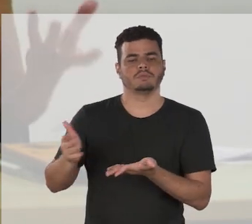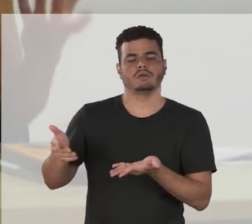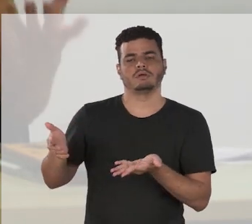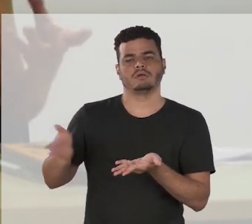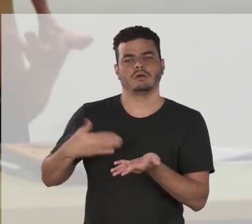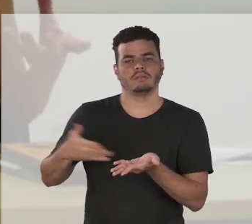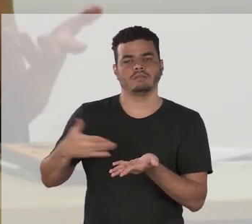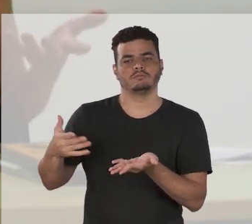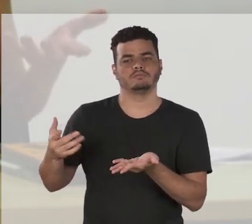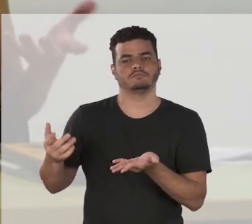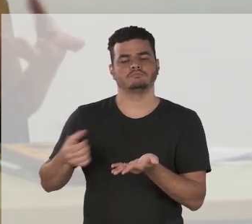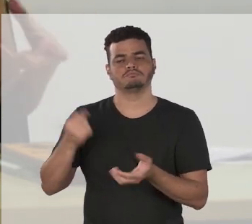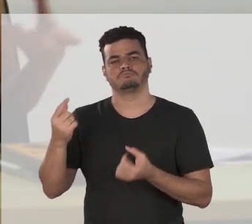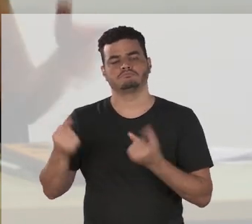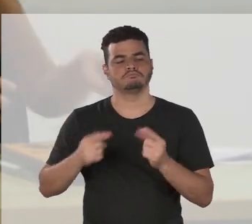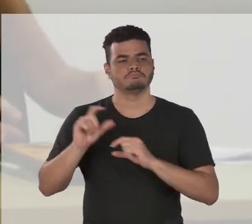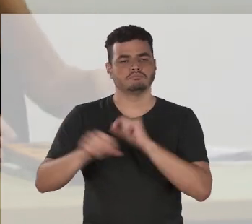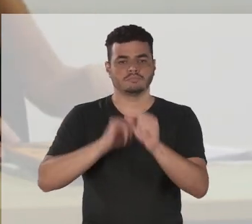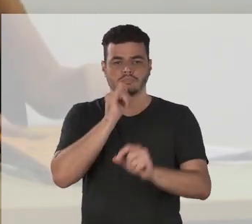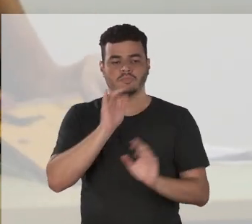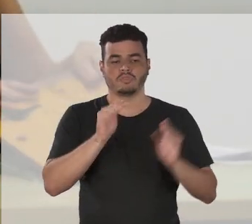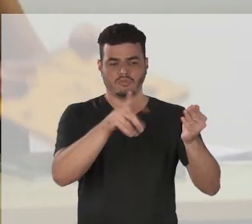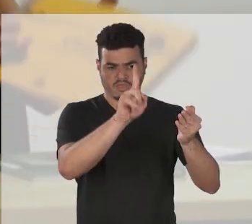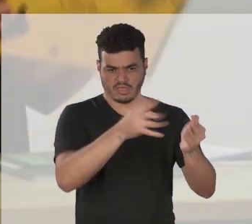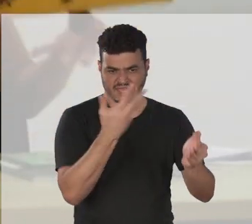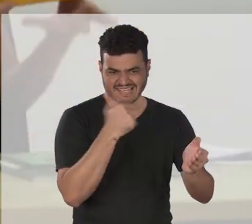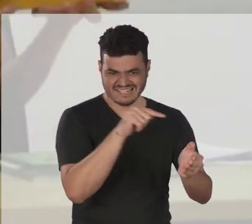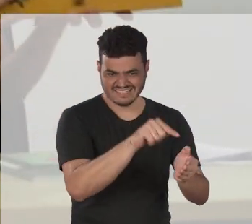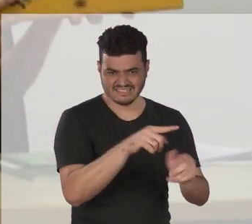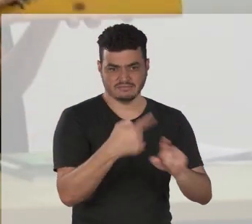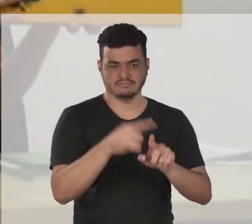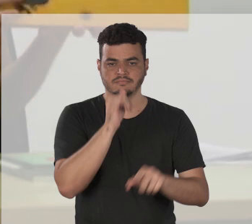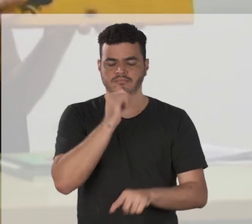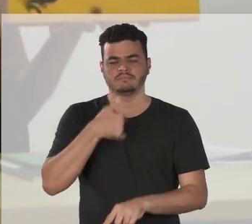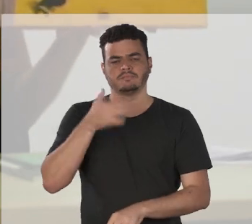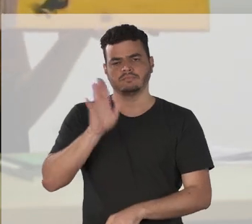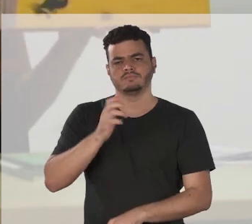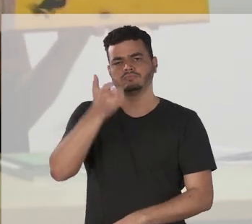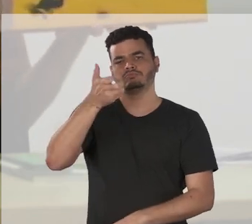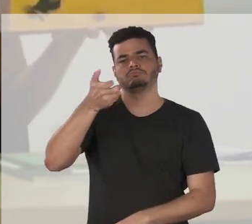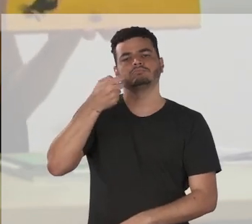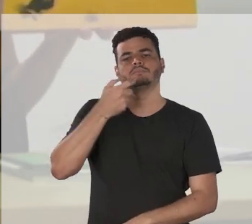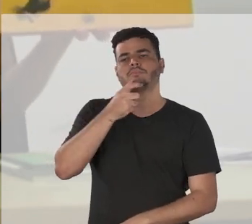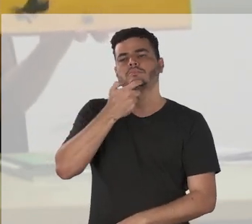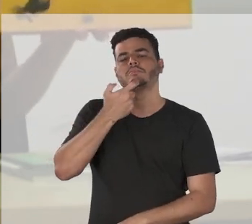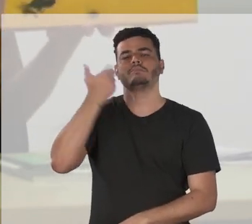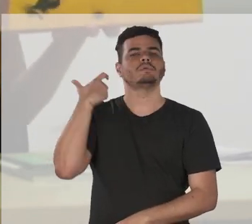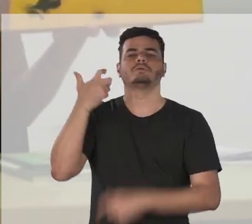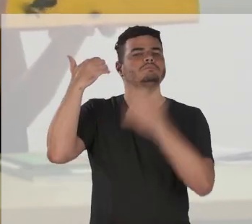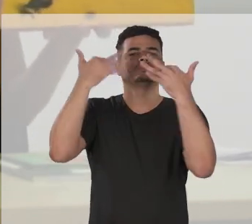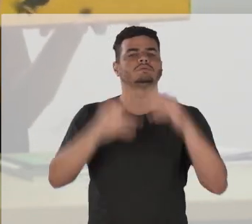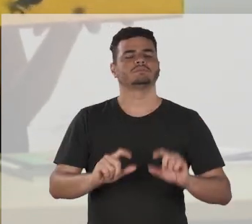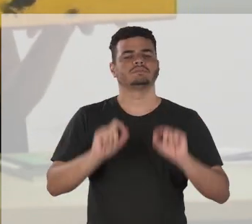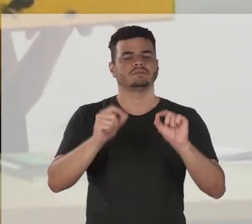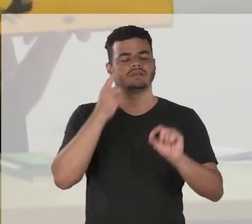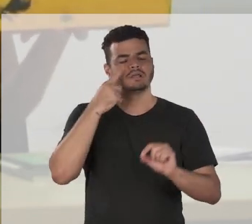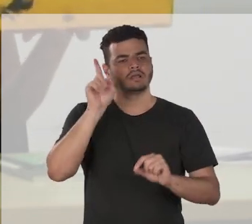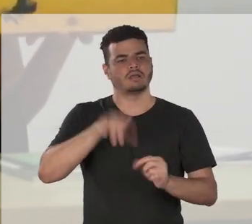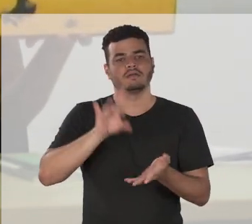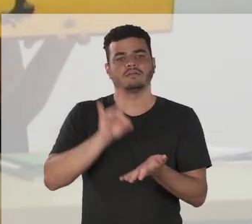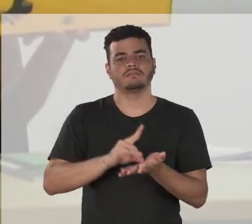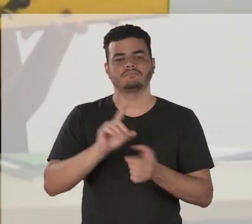nós podemos perguntar, destinatário em criança, ou seja, esse, por exemplo, esse que eu dizia, na verdade, é um